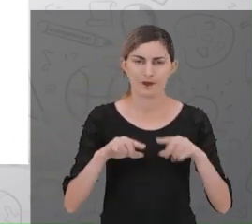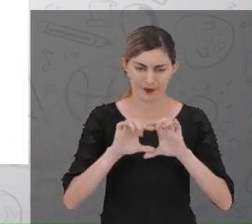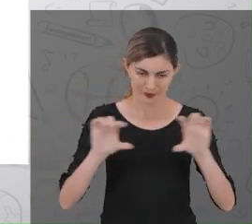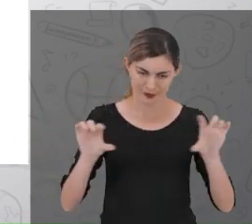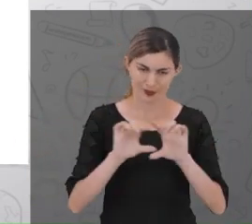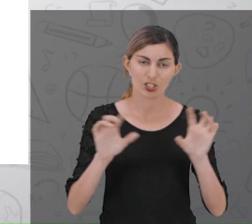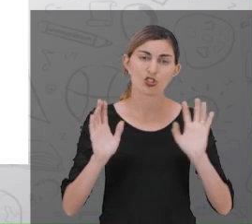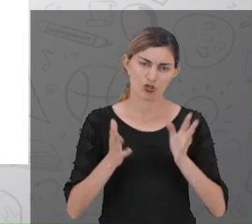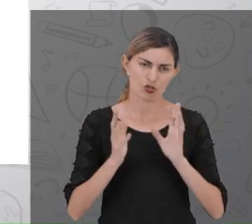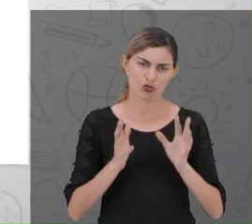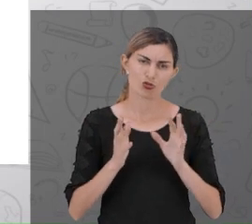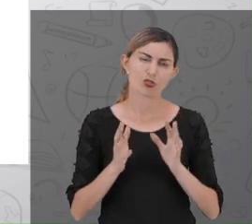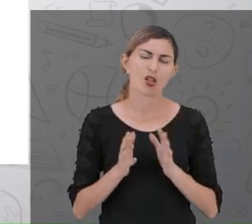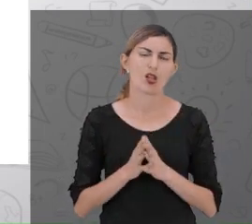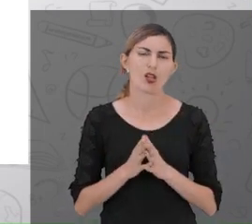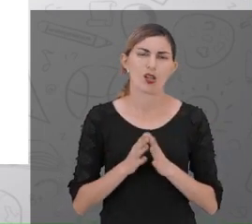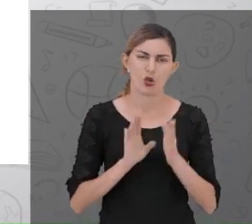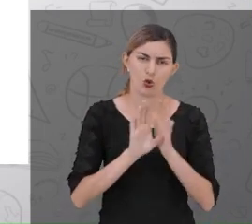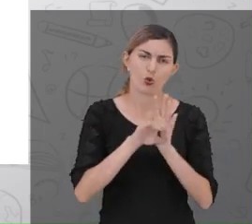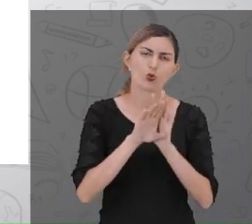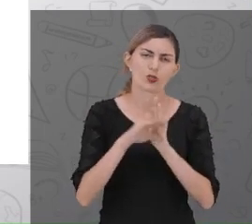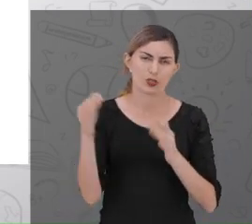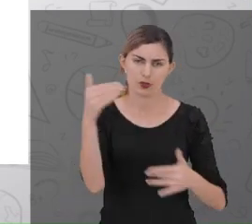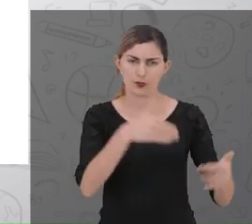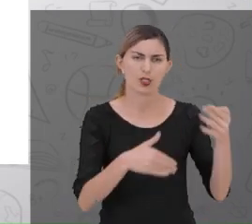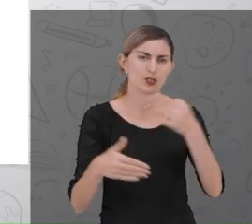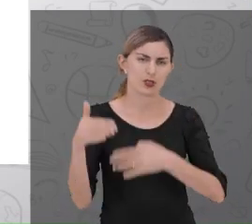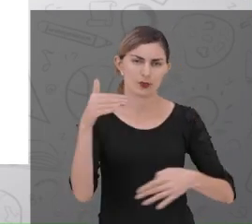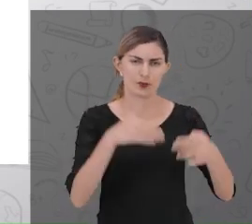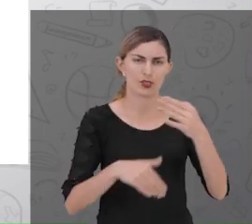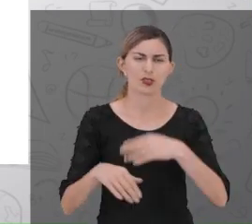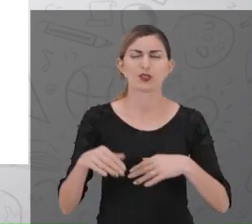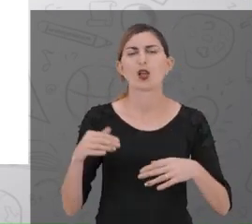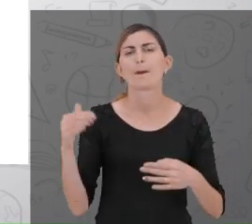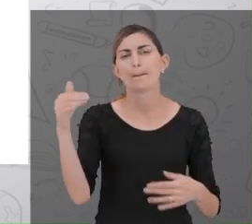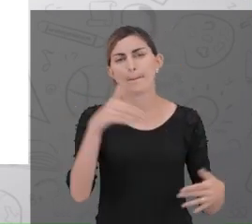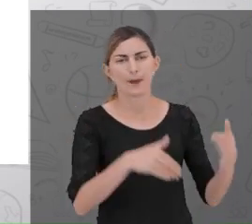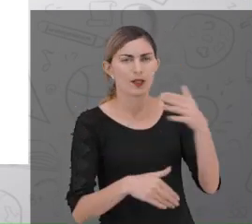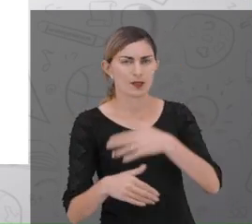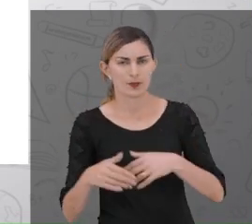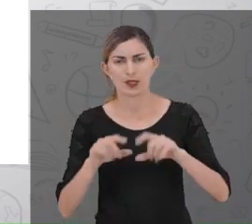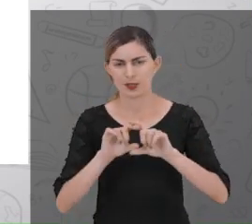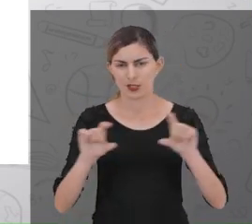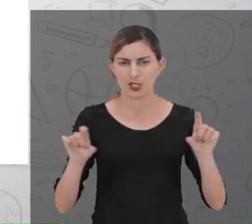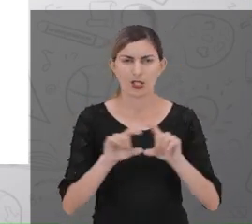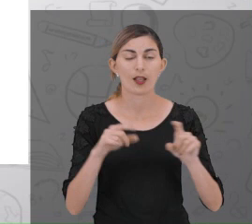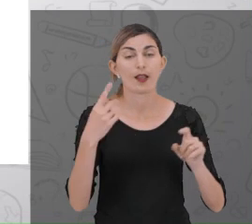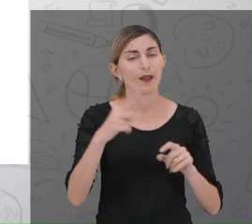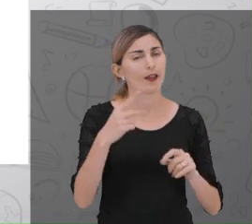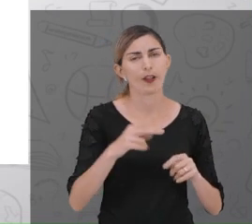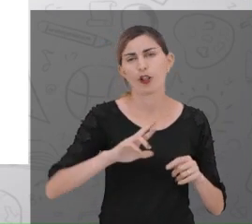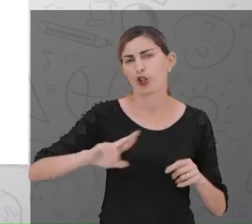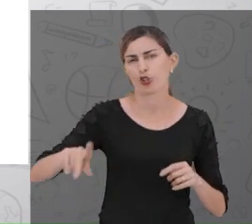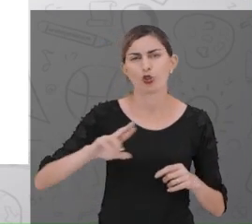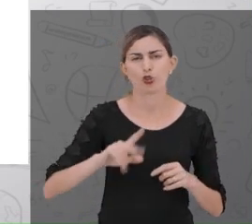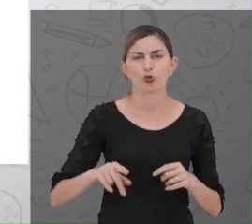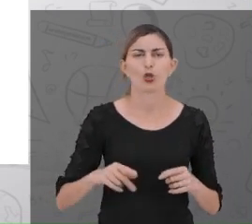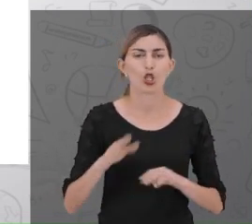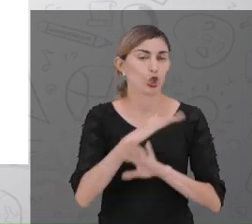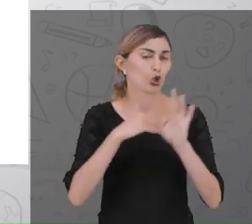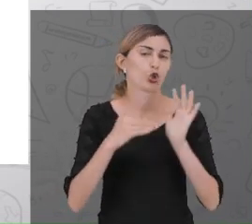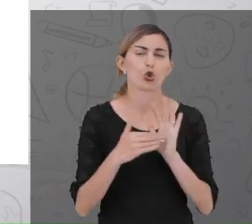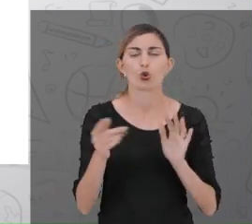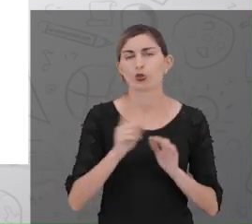baixo, já pegando o gancho do conceito de participação, a participação de baixo ela